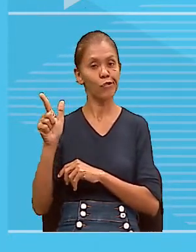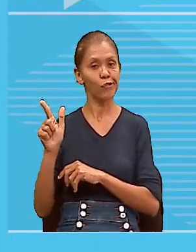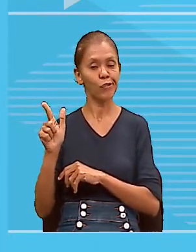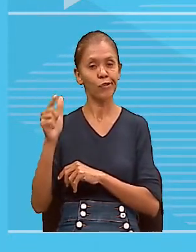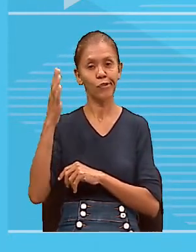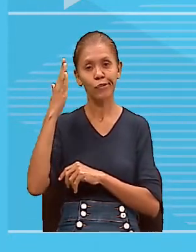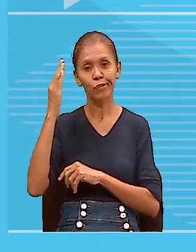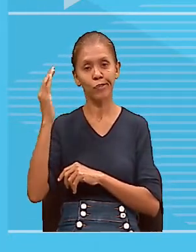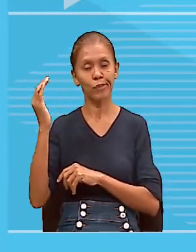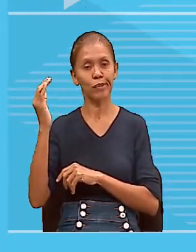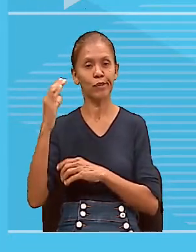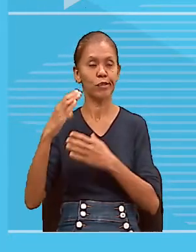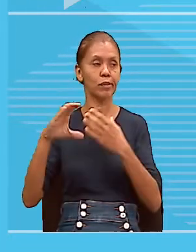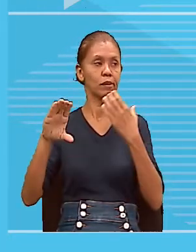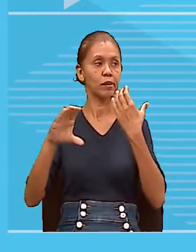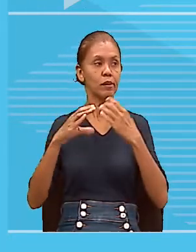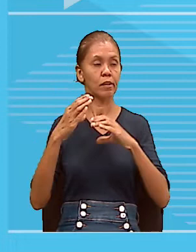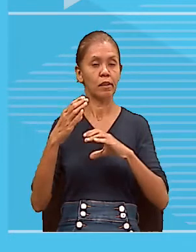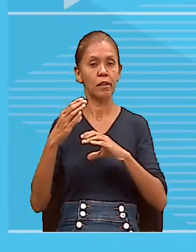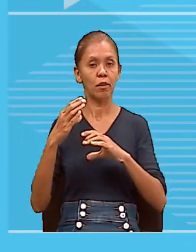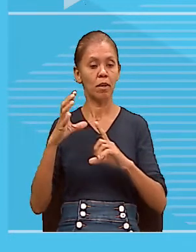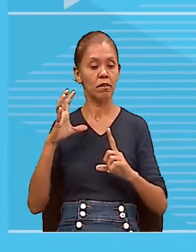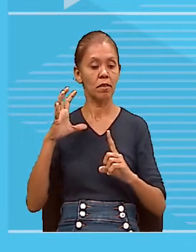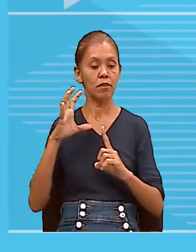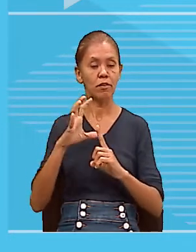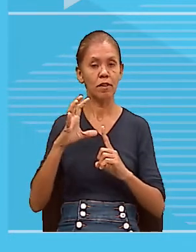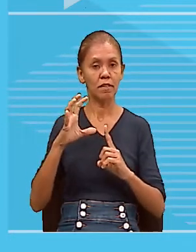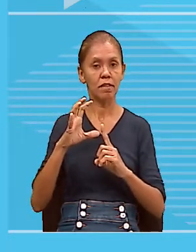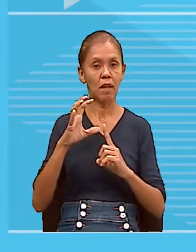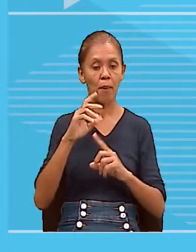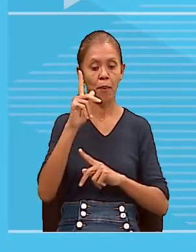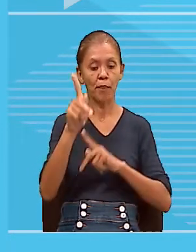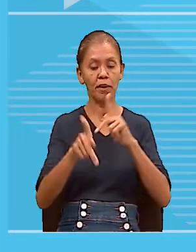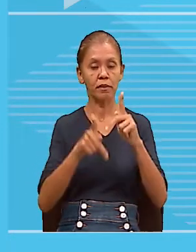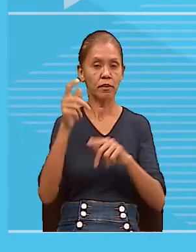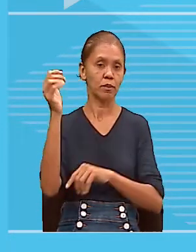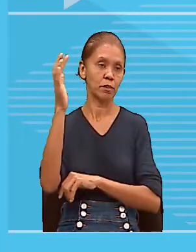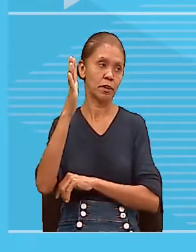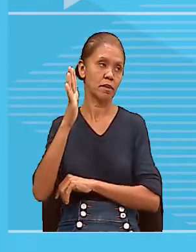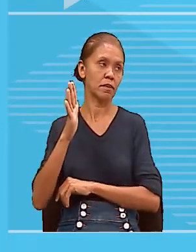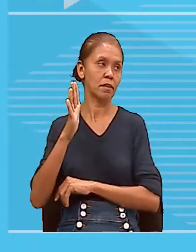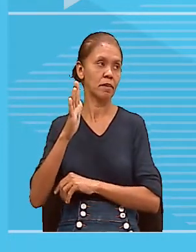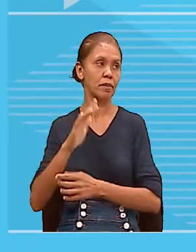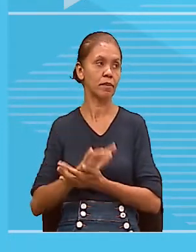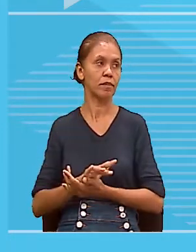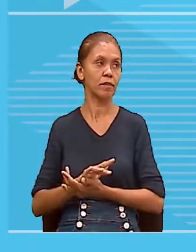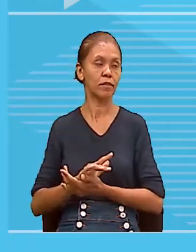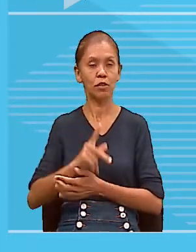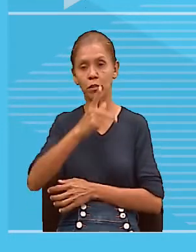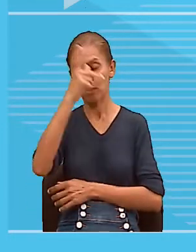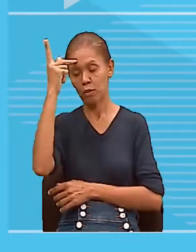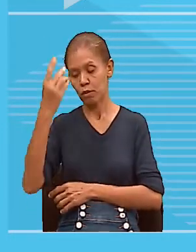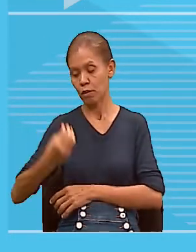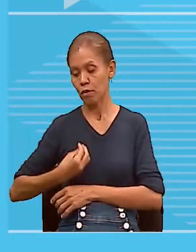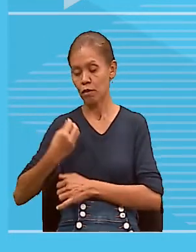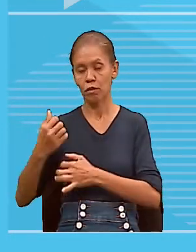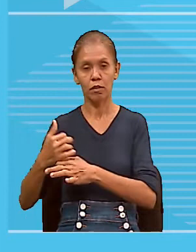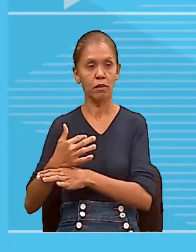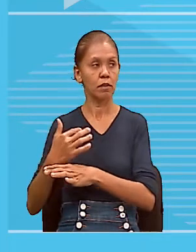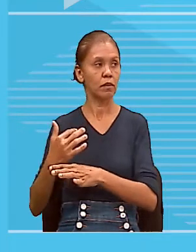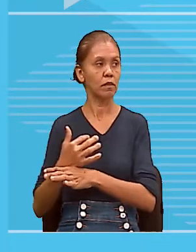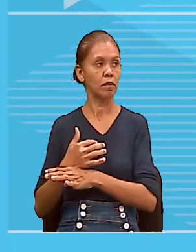daí passa a fazer parte da cabeça dos brasileiros das grandes cidades evidentemente que tem lugar que ainda hoje